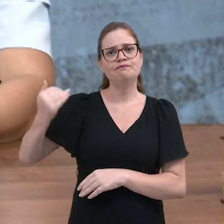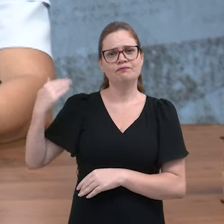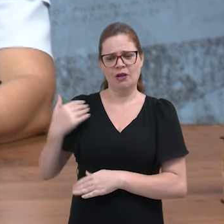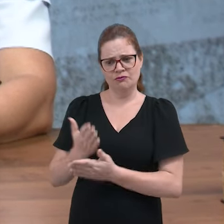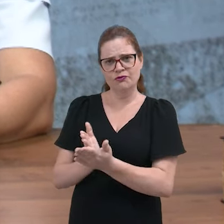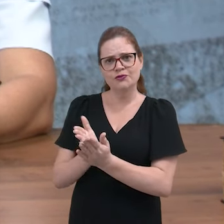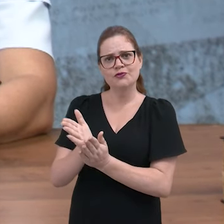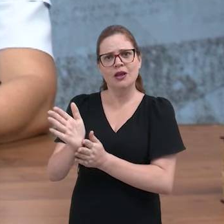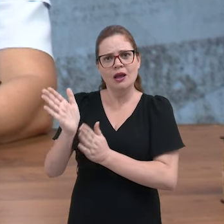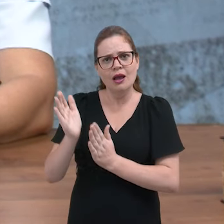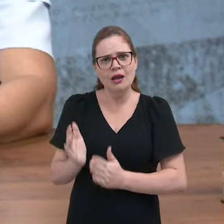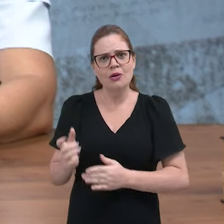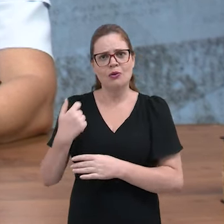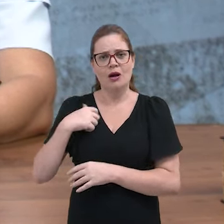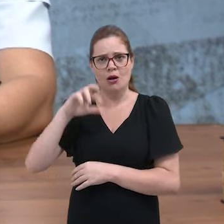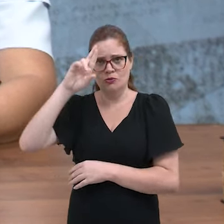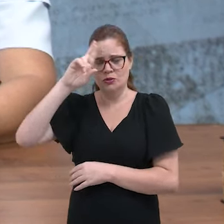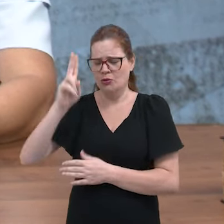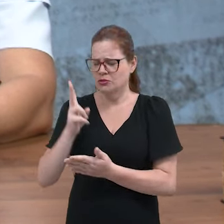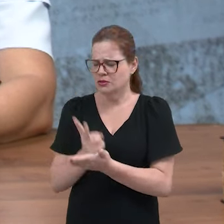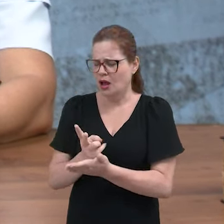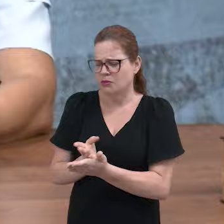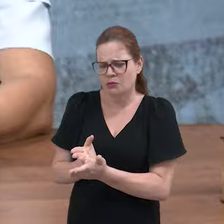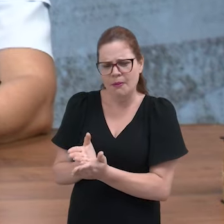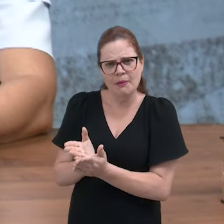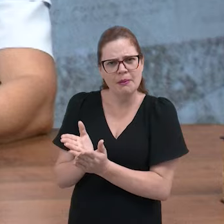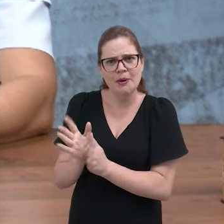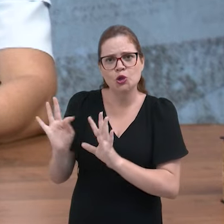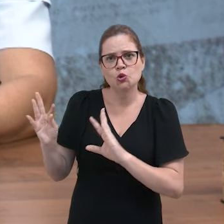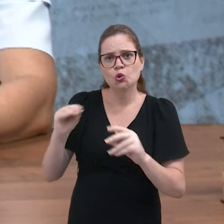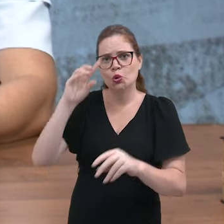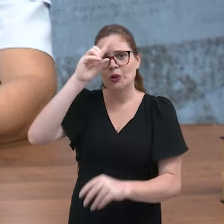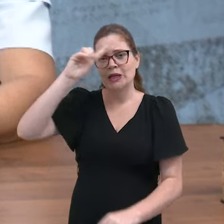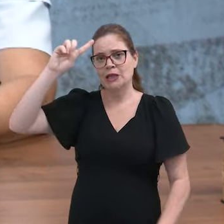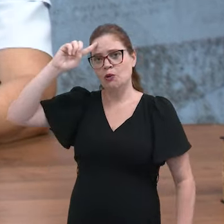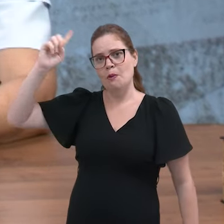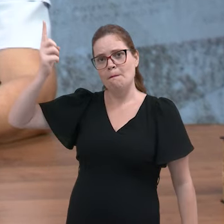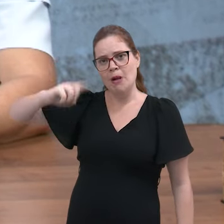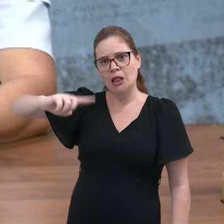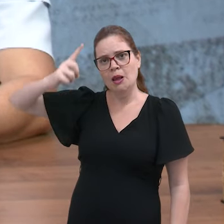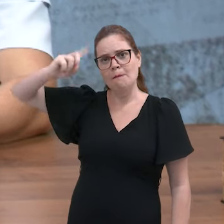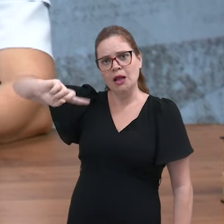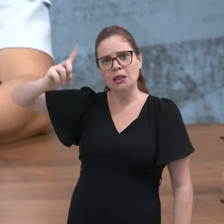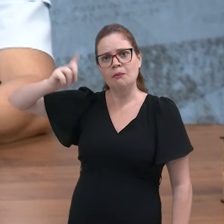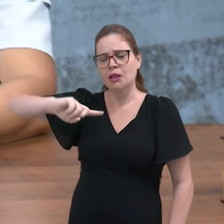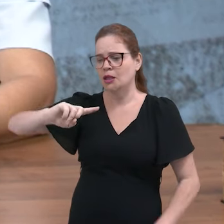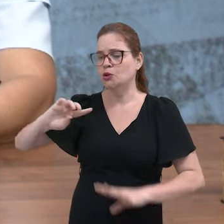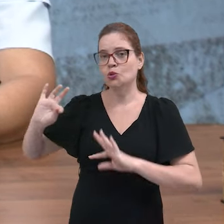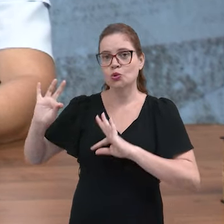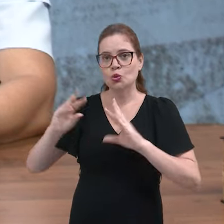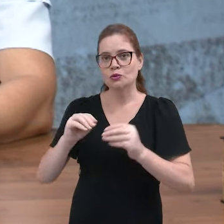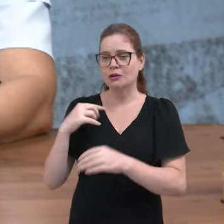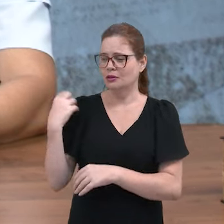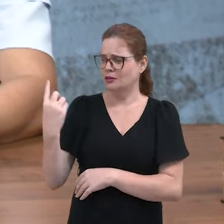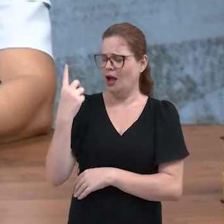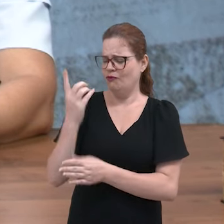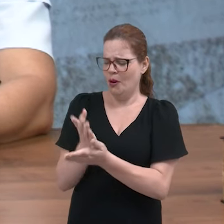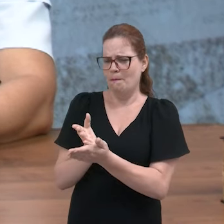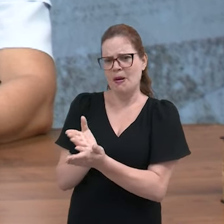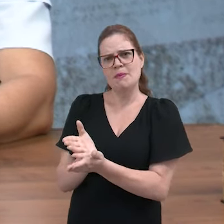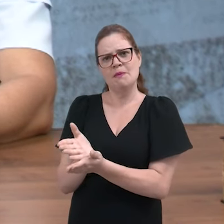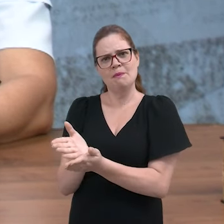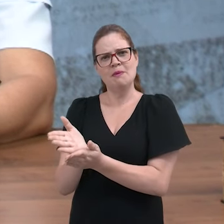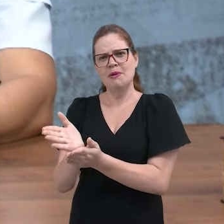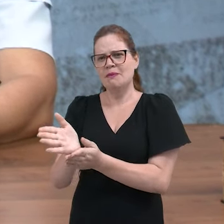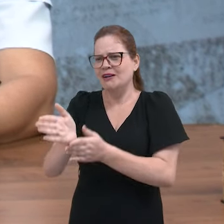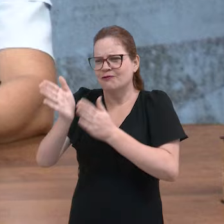Senhor, e não se tinha desviado de tudo o que lhe ordenara em todos os dias da